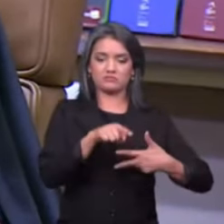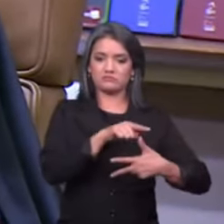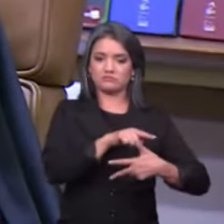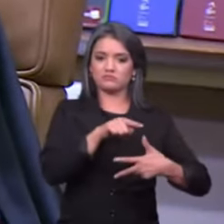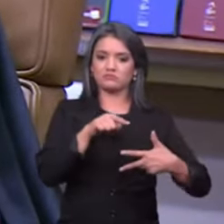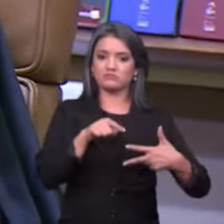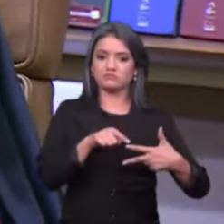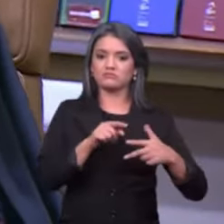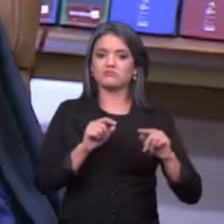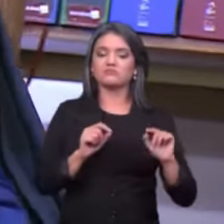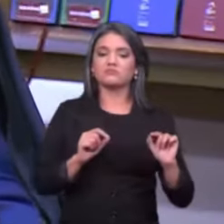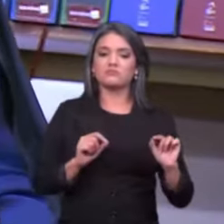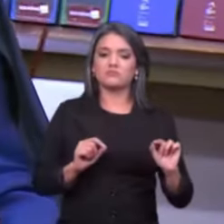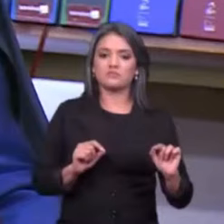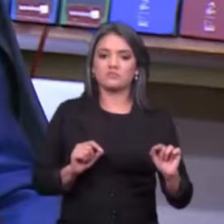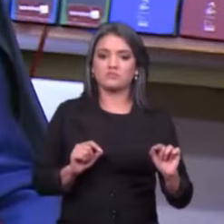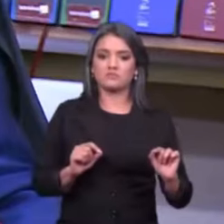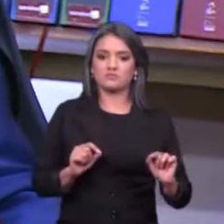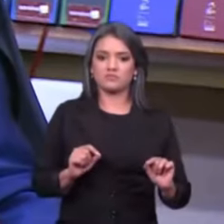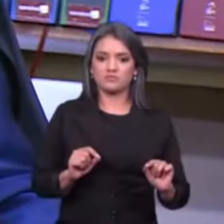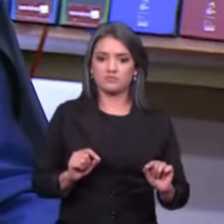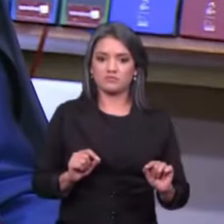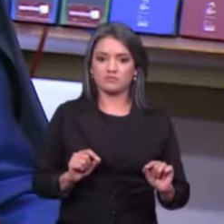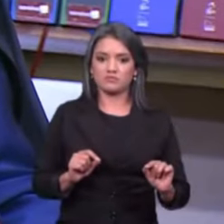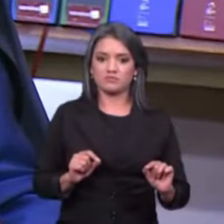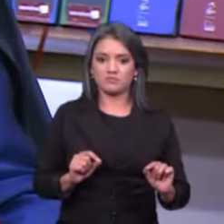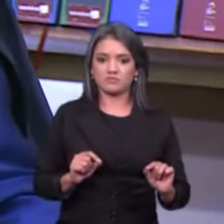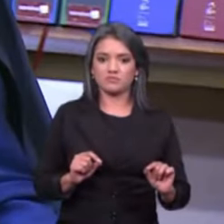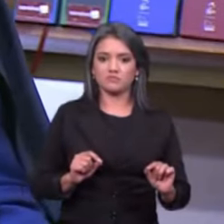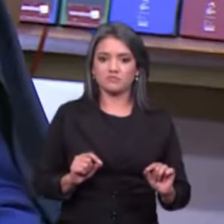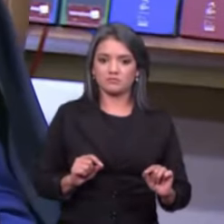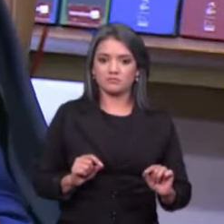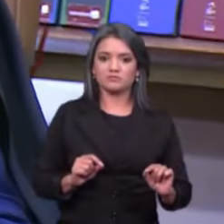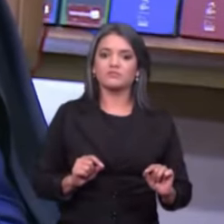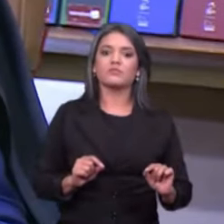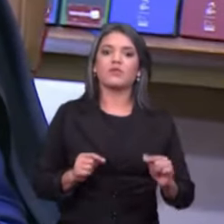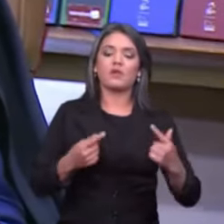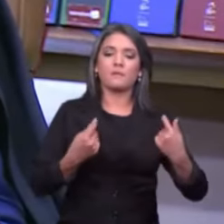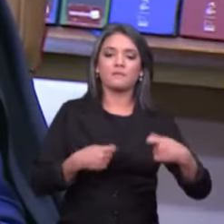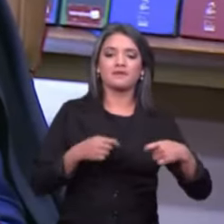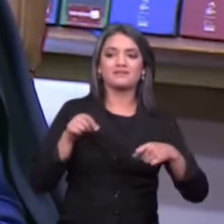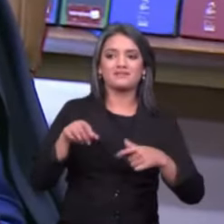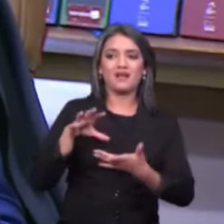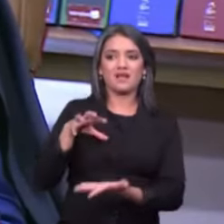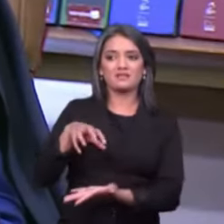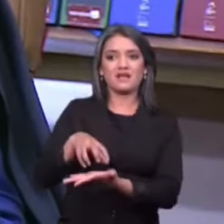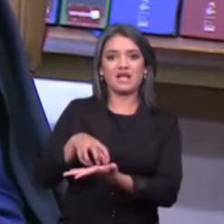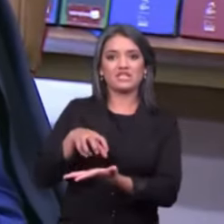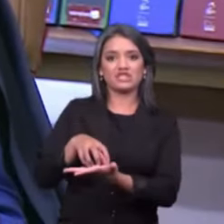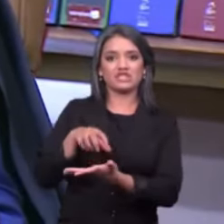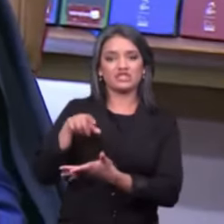da nossa regulamentação constitucional, que são as agências reguladoras,